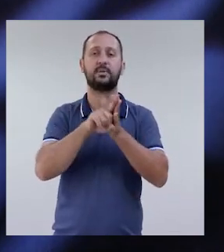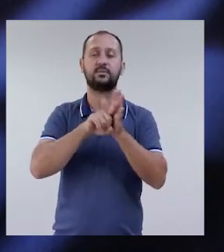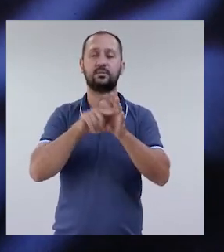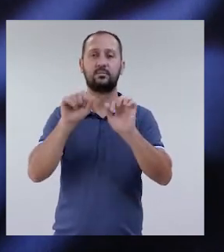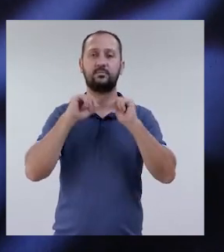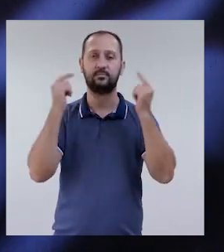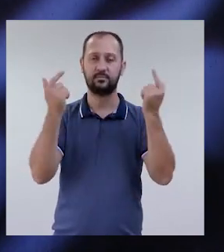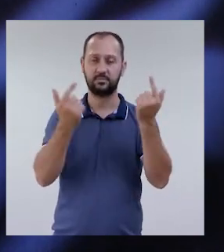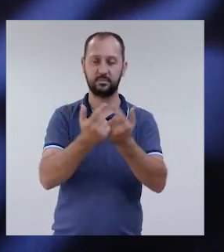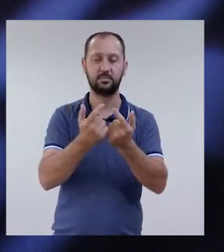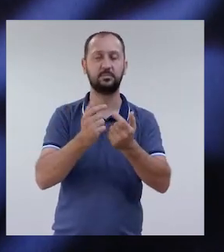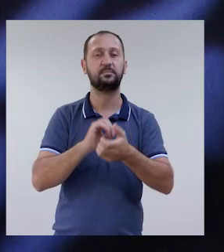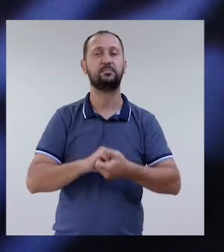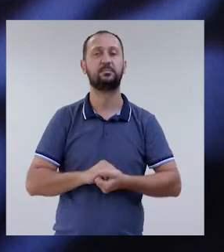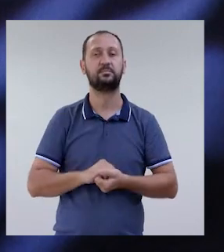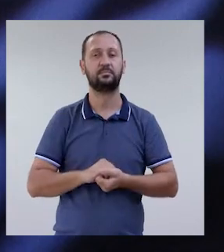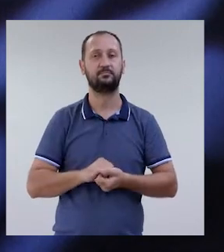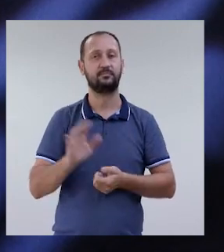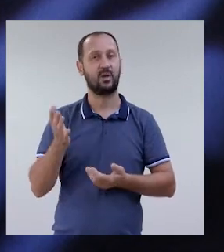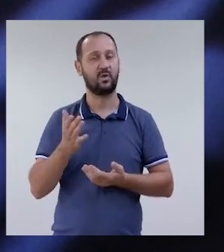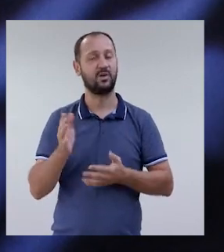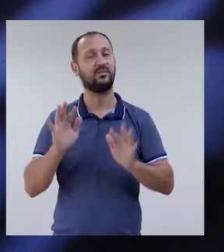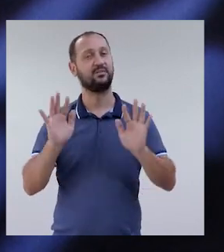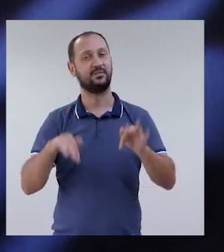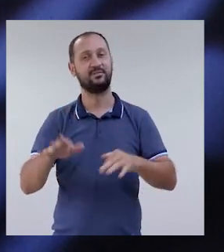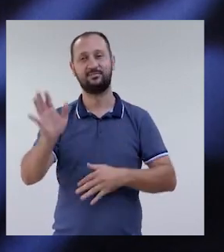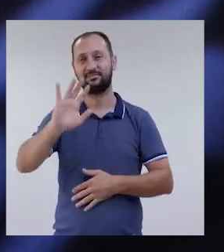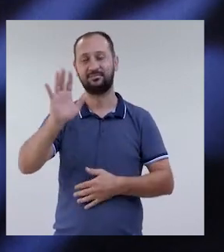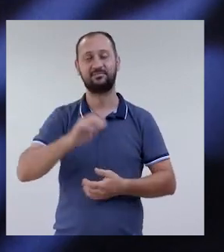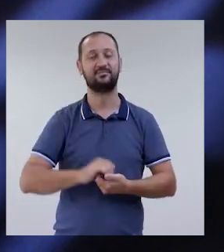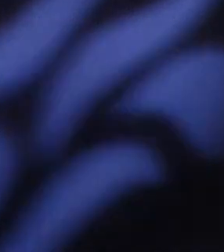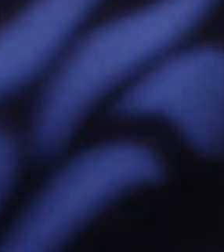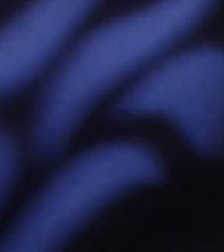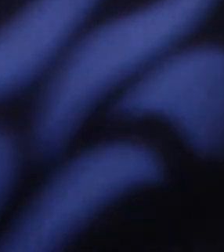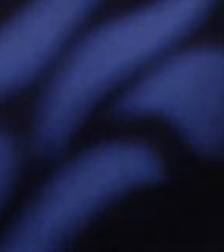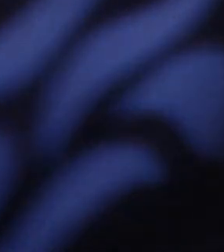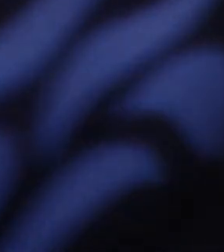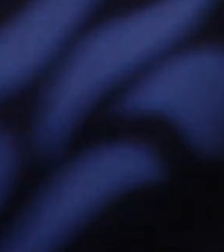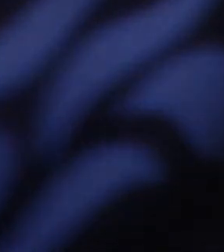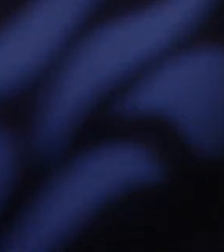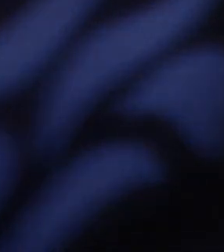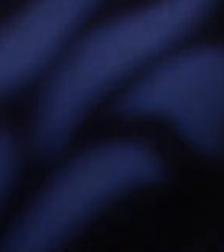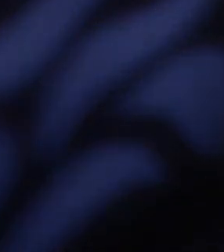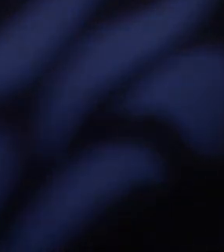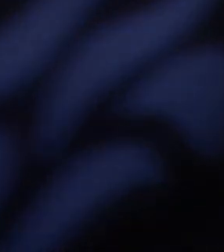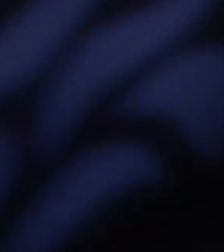por Assembleia Legislativa de Mato Grosso do Sul. Vou ficando por aqui. Até mais.